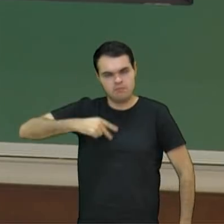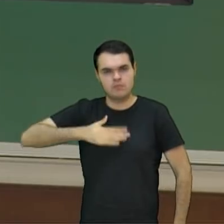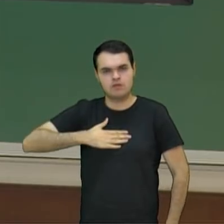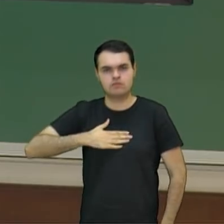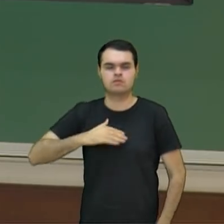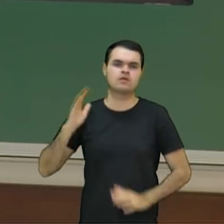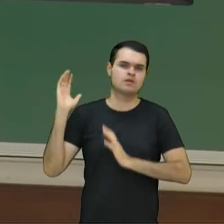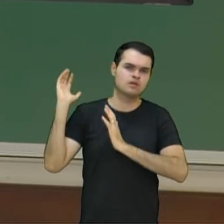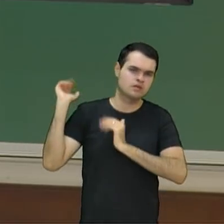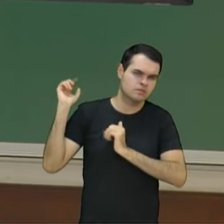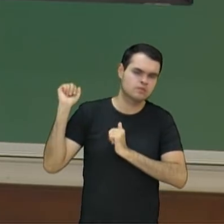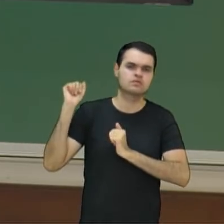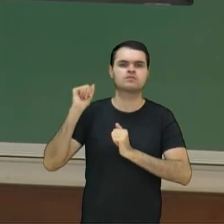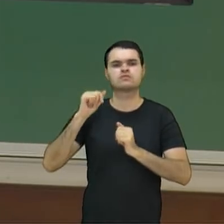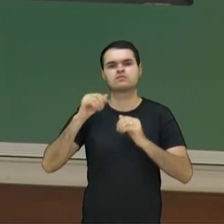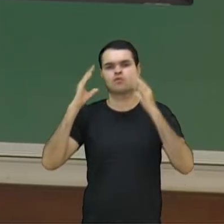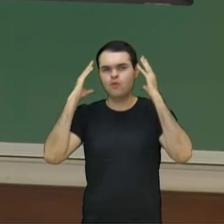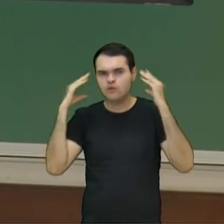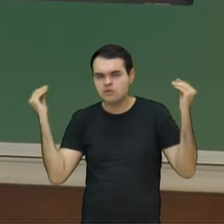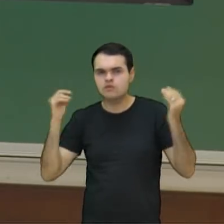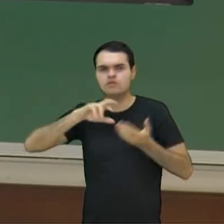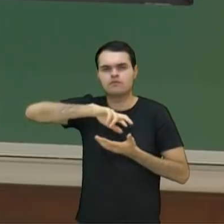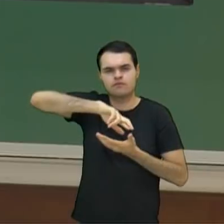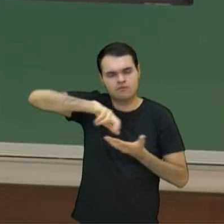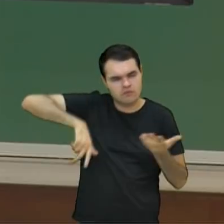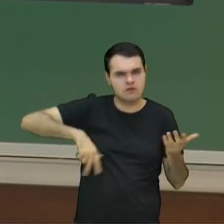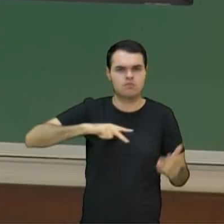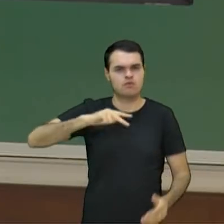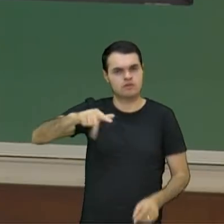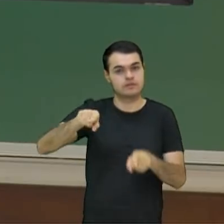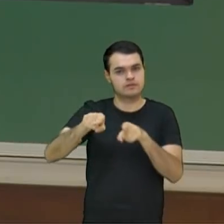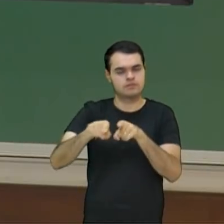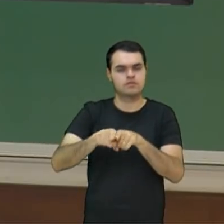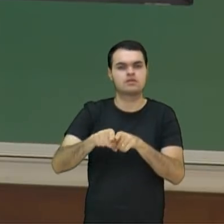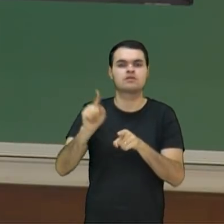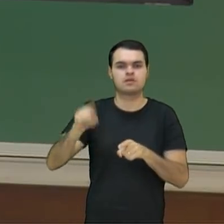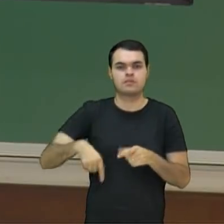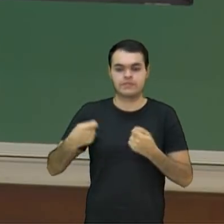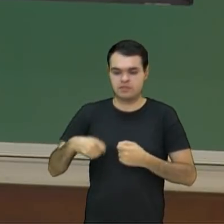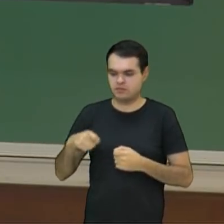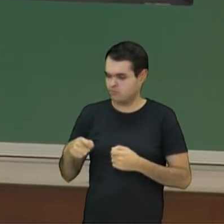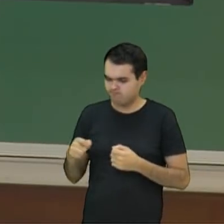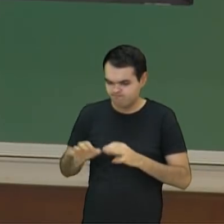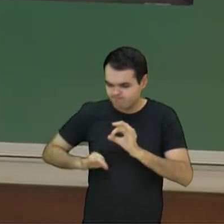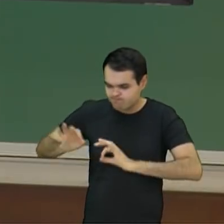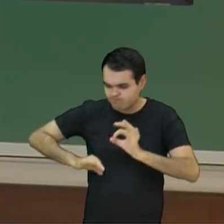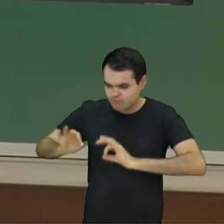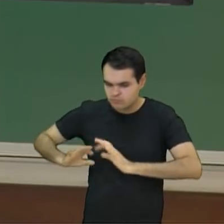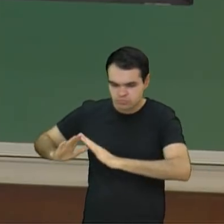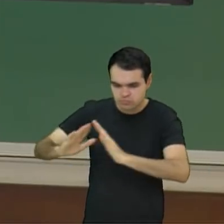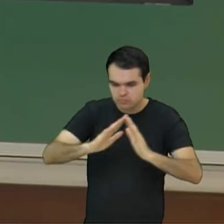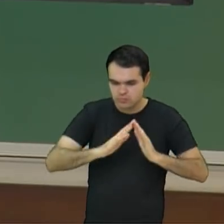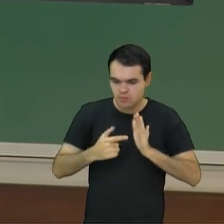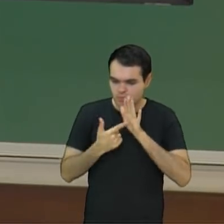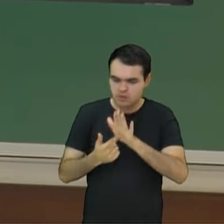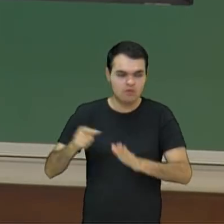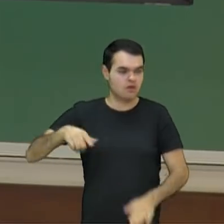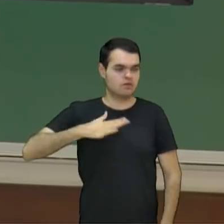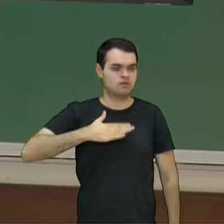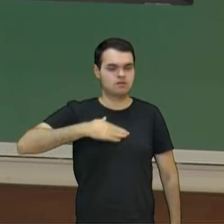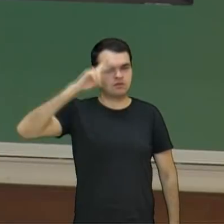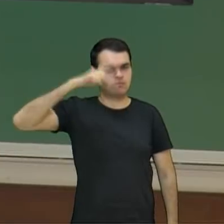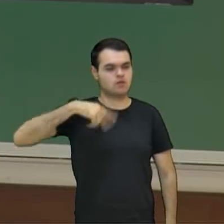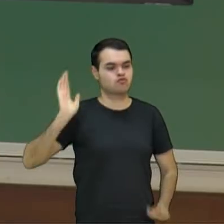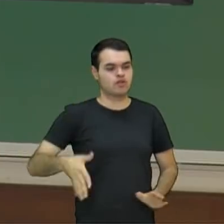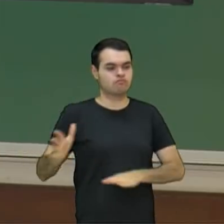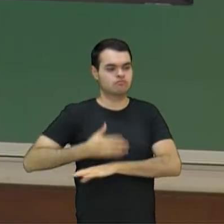Espanhóis, holandeses, ingleses, assim como os portugueses. Então eles precisavam instalar alguma coisa ali que identificasse que aquele espaço